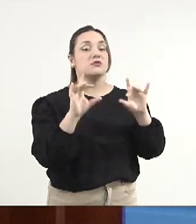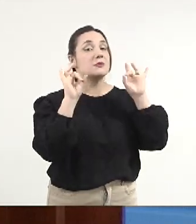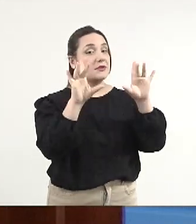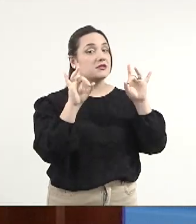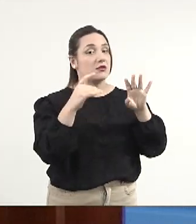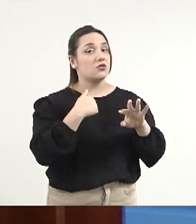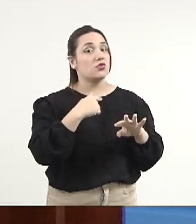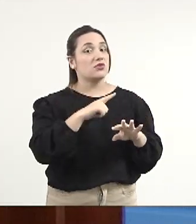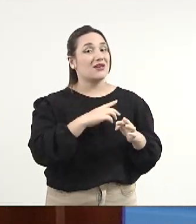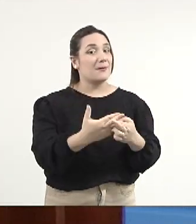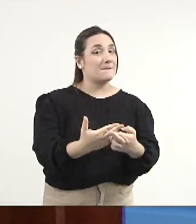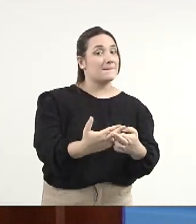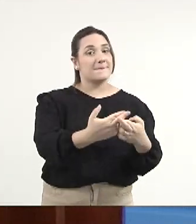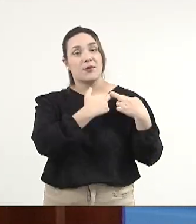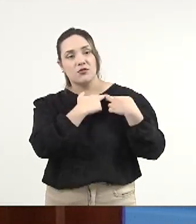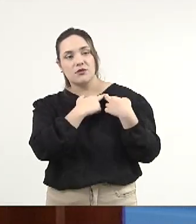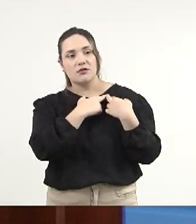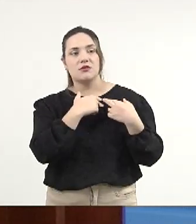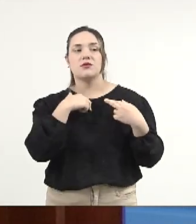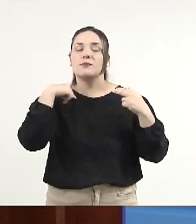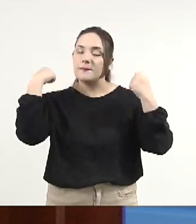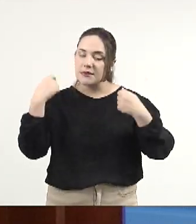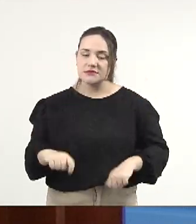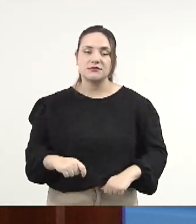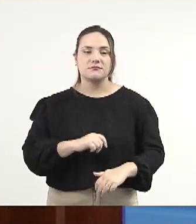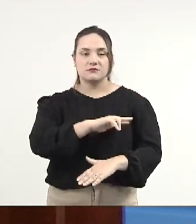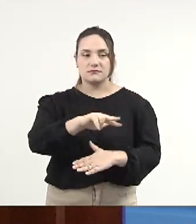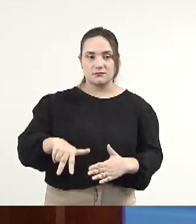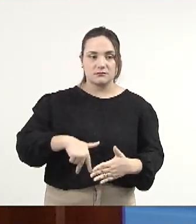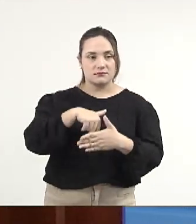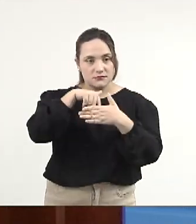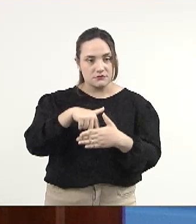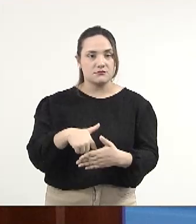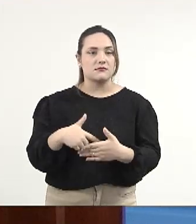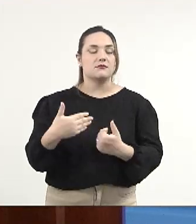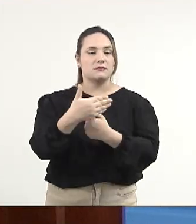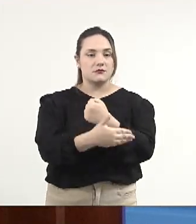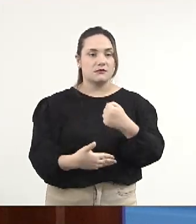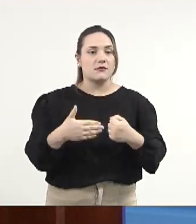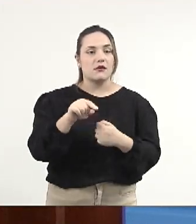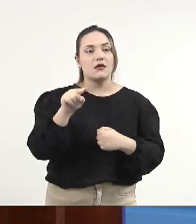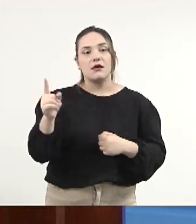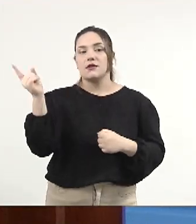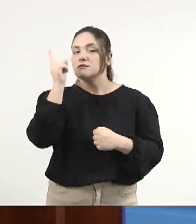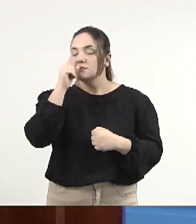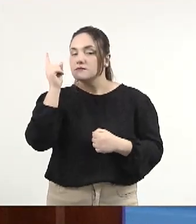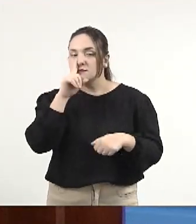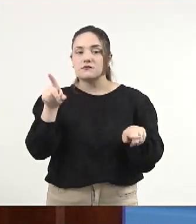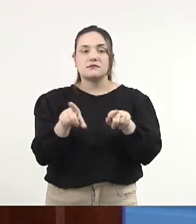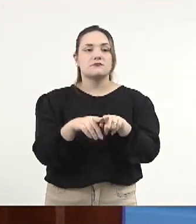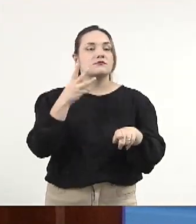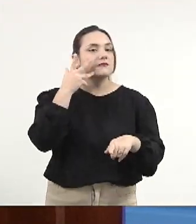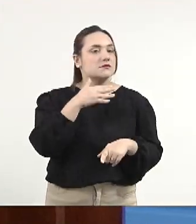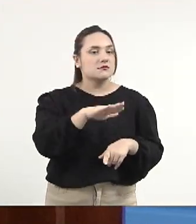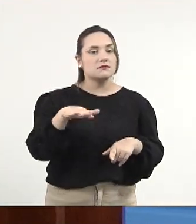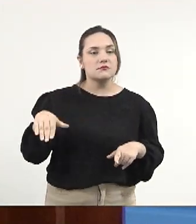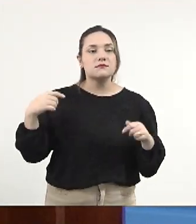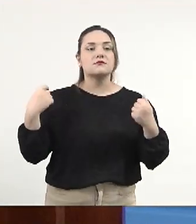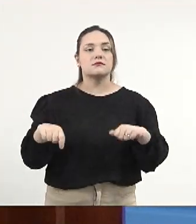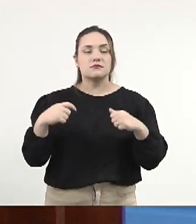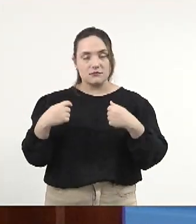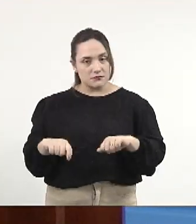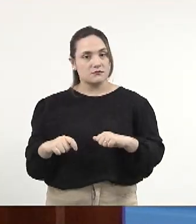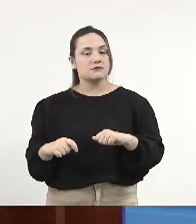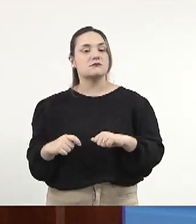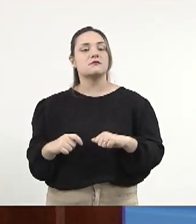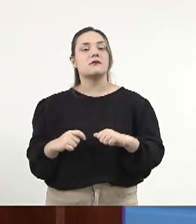tenho a obrigação de vir aqui e defender essas mães, essas crianças que precisam ser